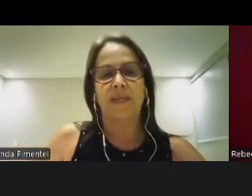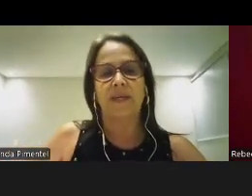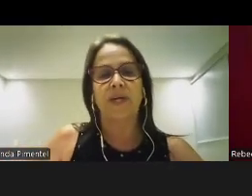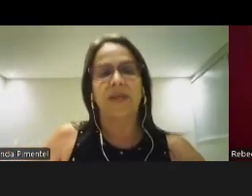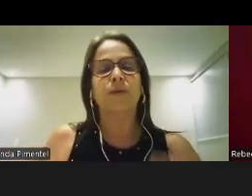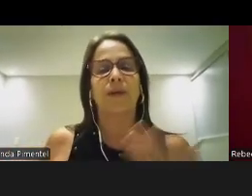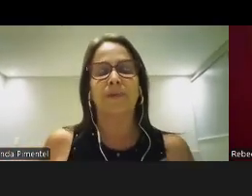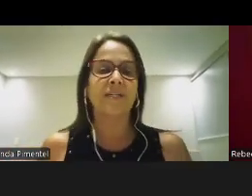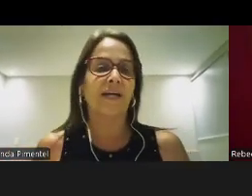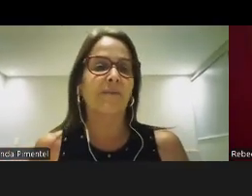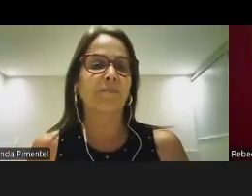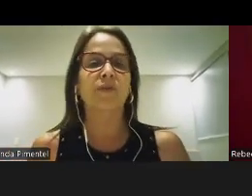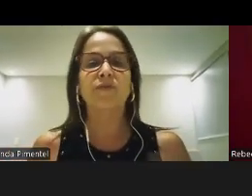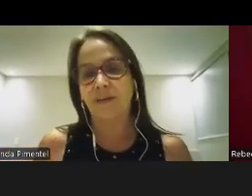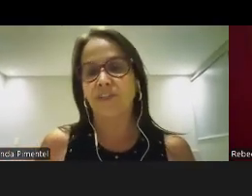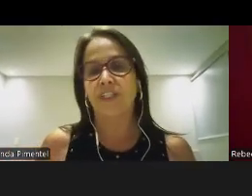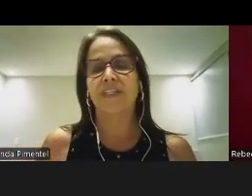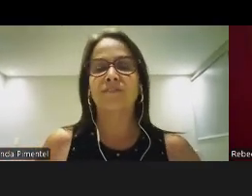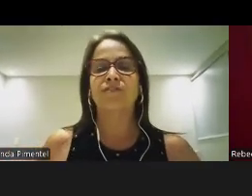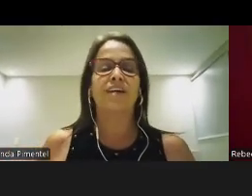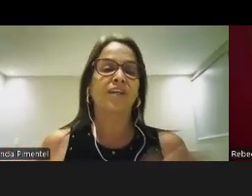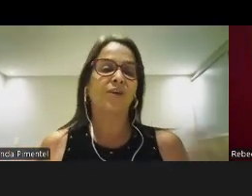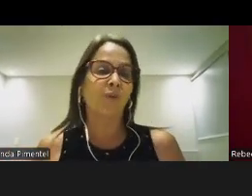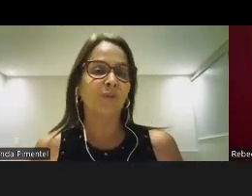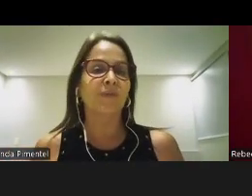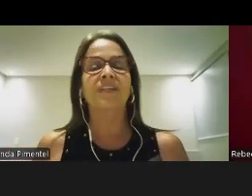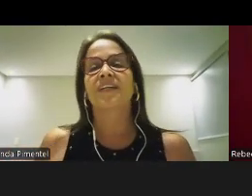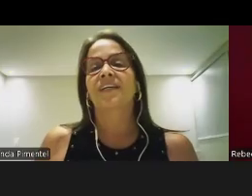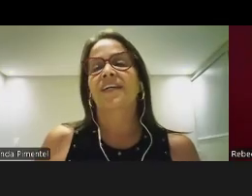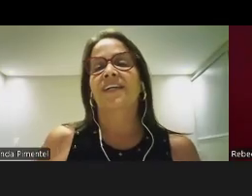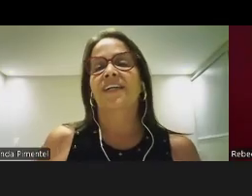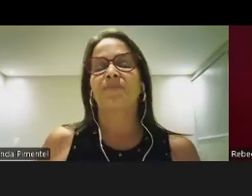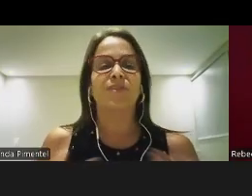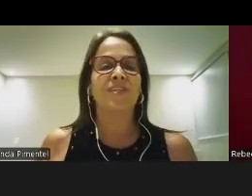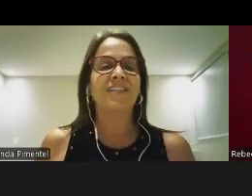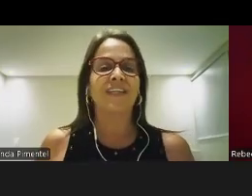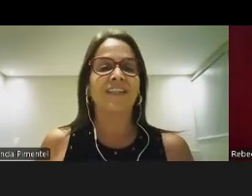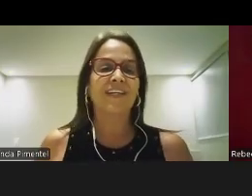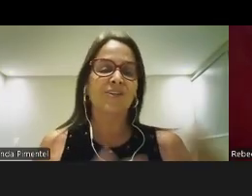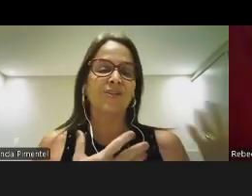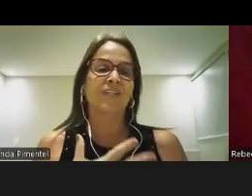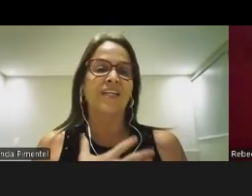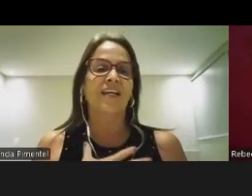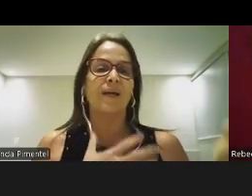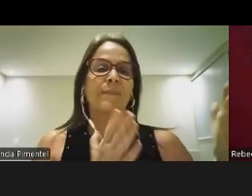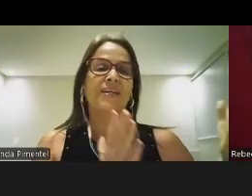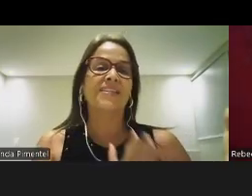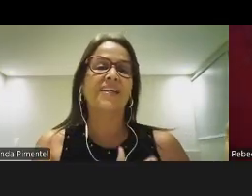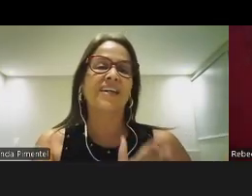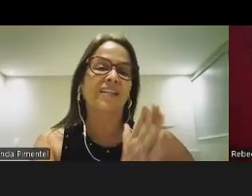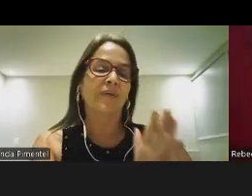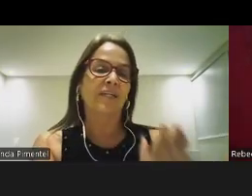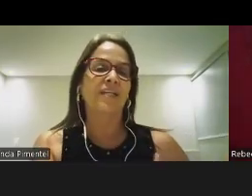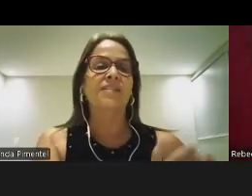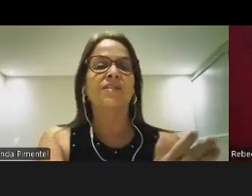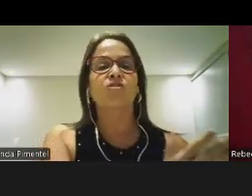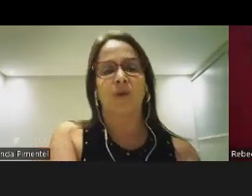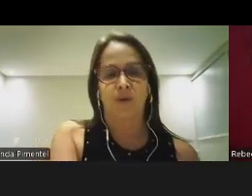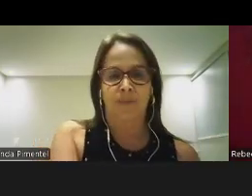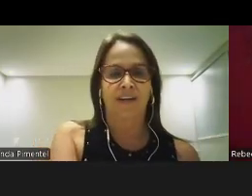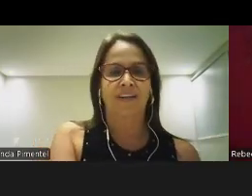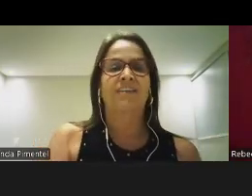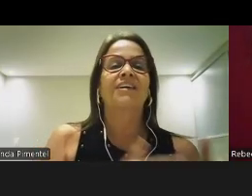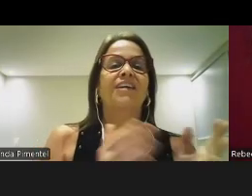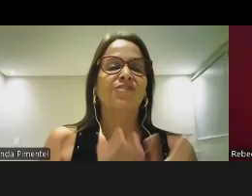Então, eu quero apresentar primeiro Flávia Goldman. Para vocês entenderem, eu sou Daniela Bezerra de